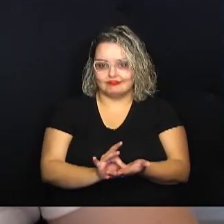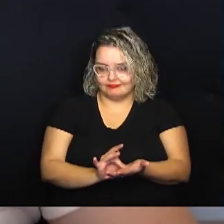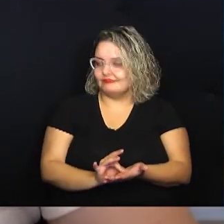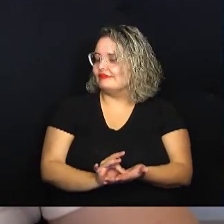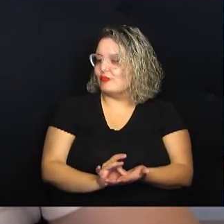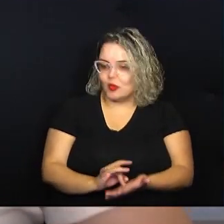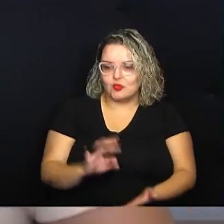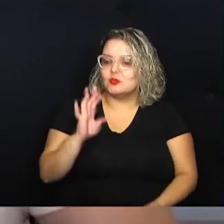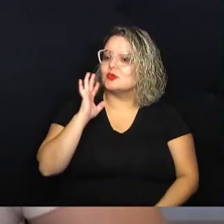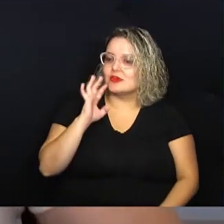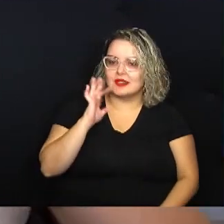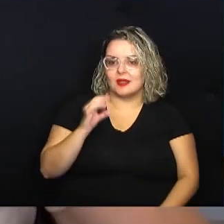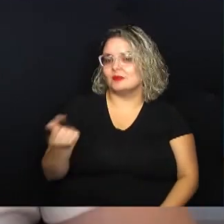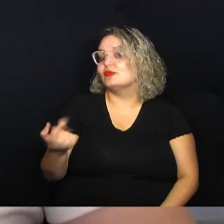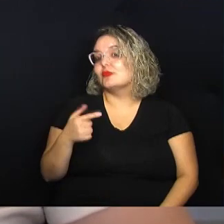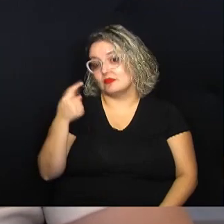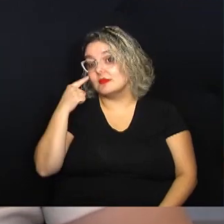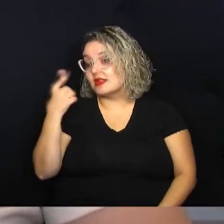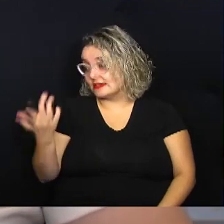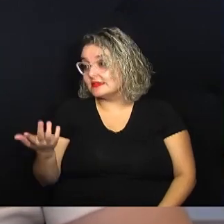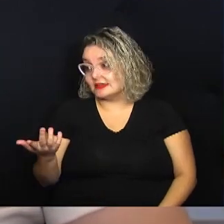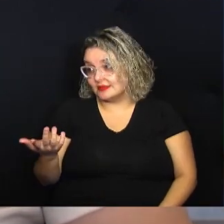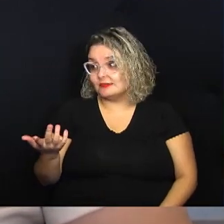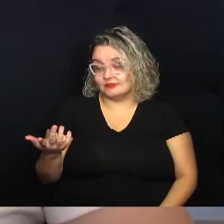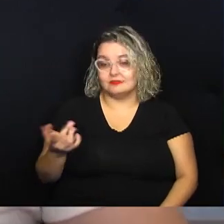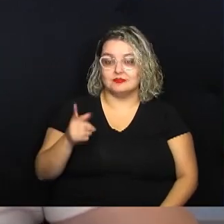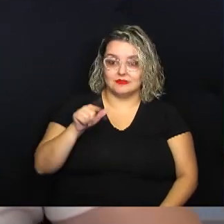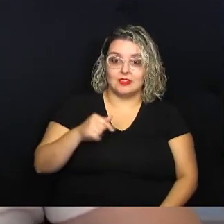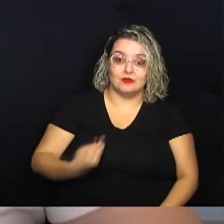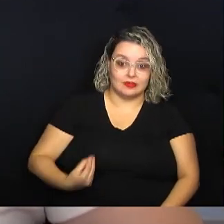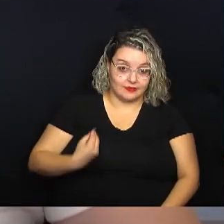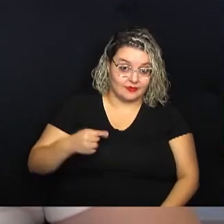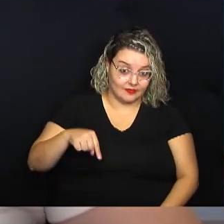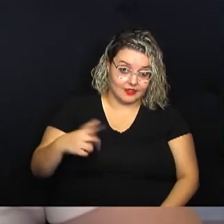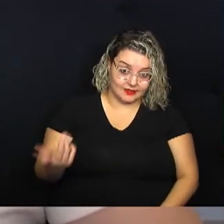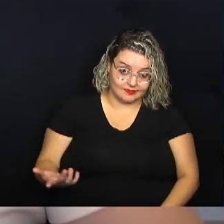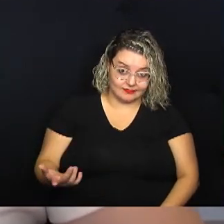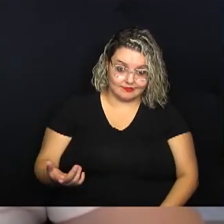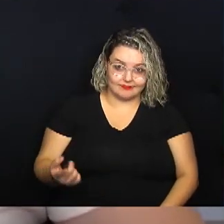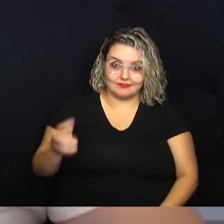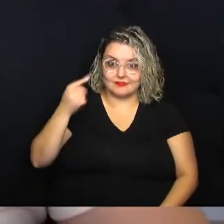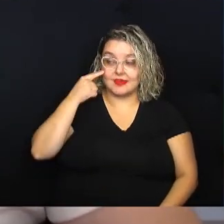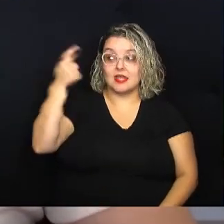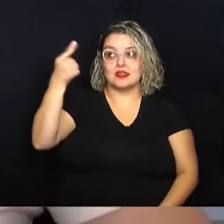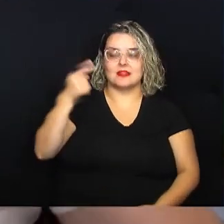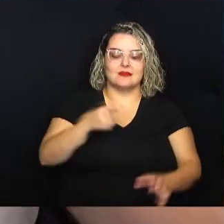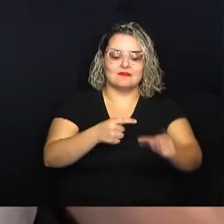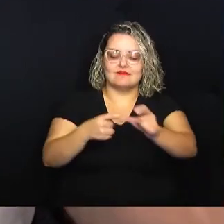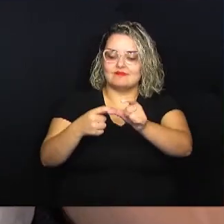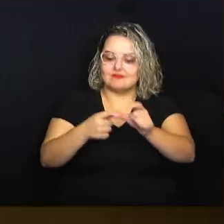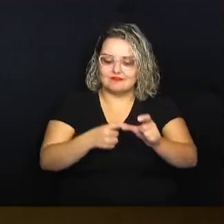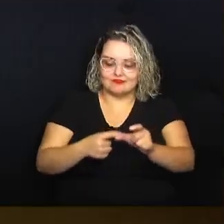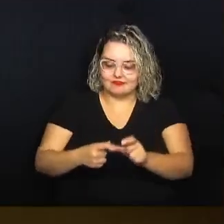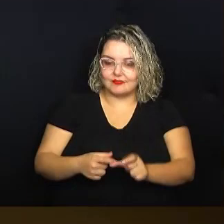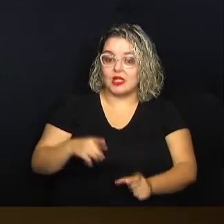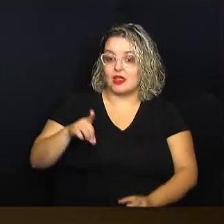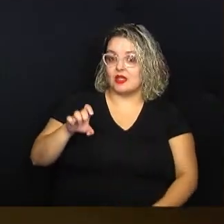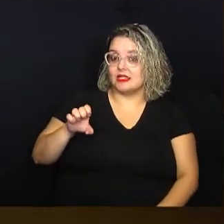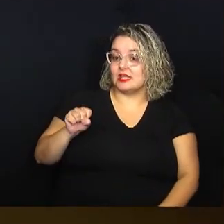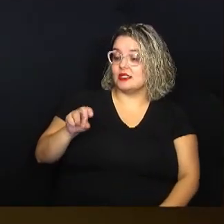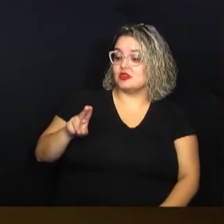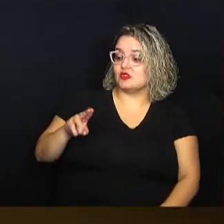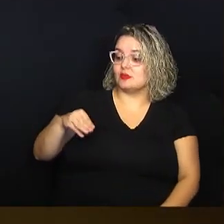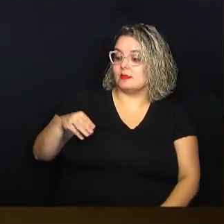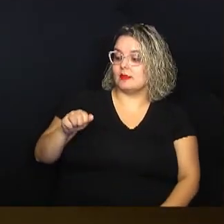do que nós pensamos, o que se passa aqui no ambulatório, né. E foi aí que surgiu o quadrinho, né, que é o Desumano. Abordando